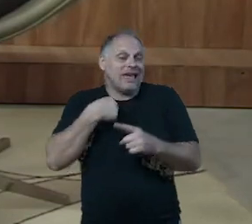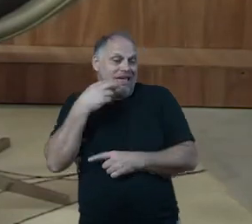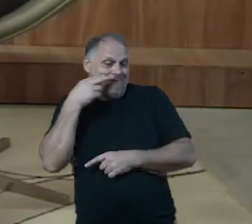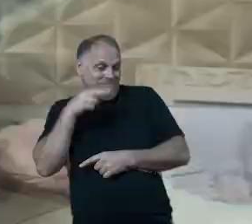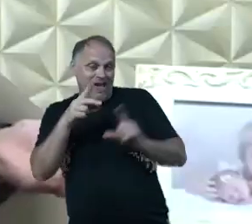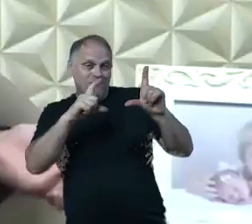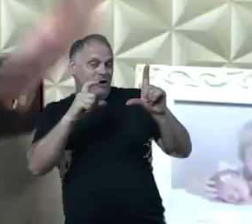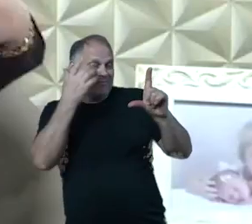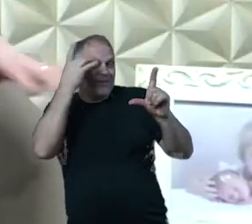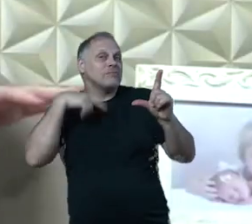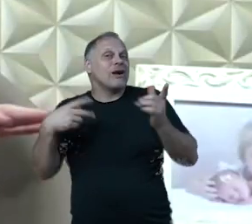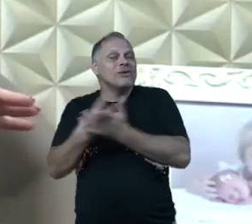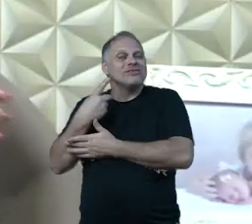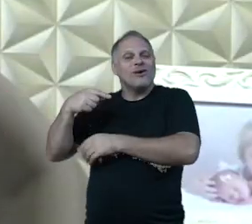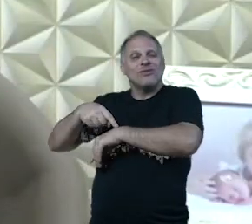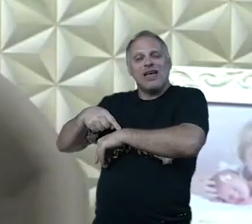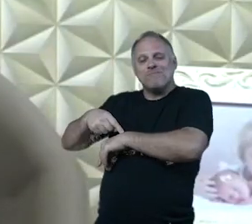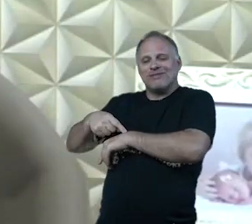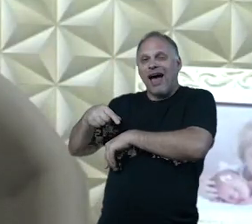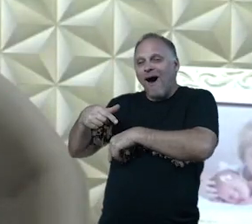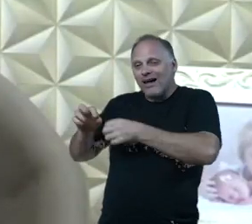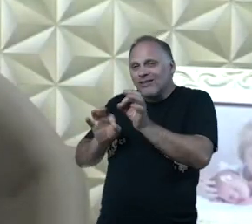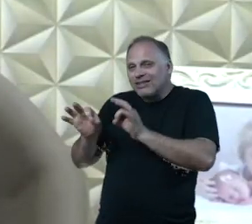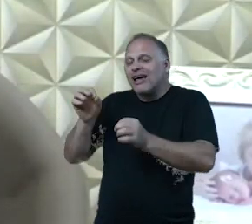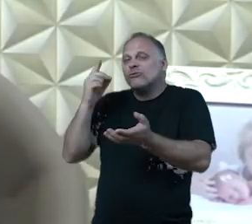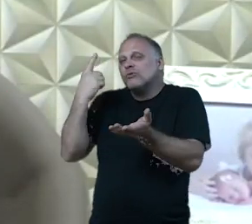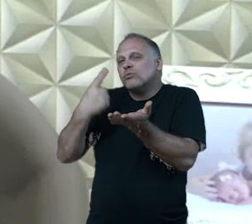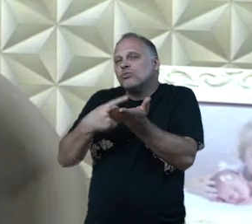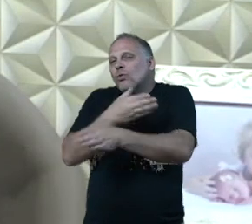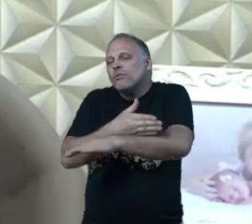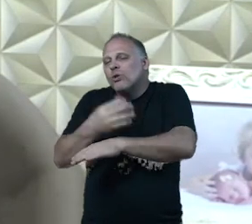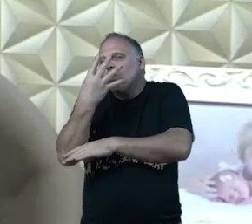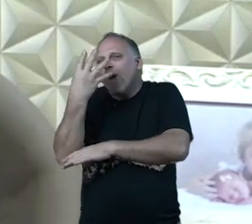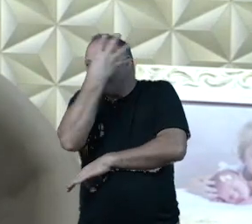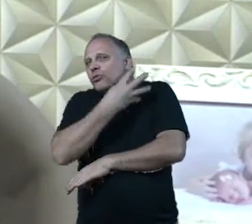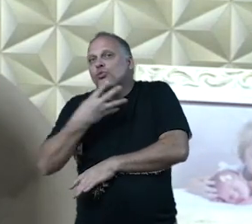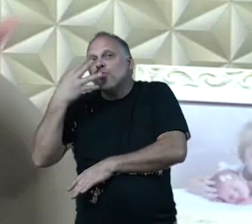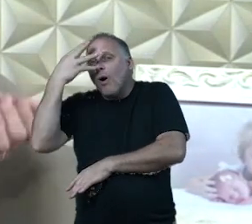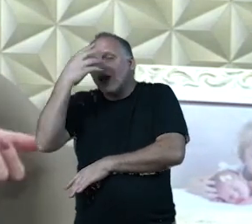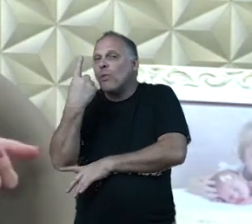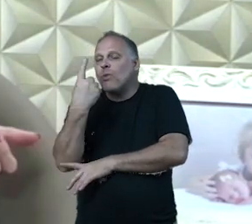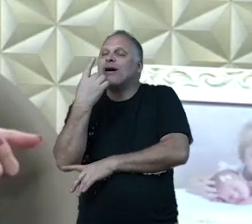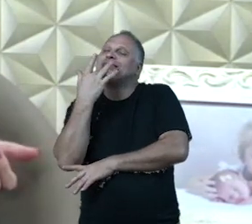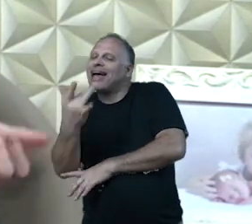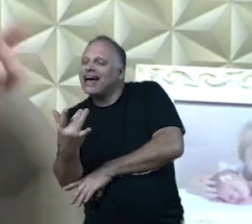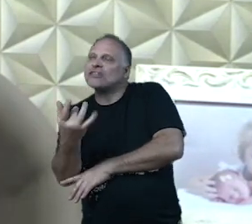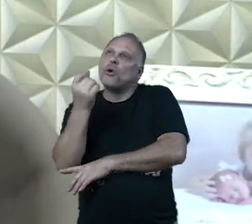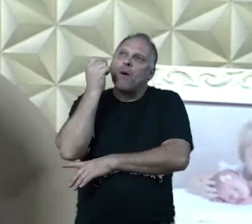quem vê o resultado final não sabe tudo que se passou. Eu costumo agendar 4 horas, um turno, normalmente uma